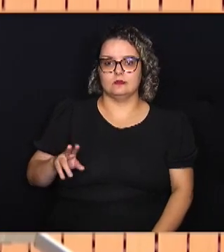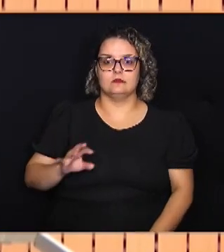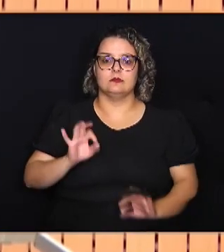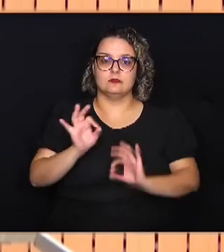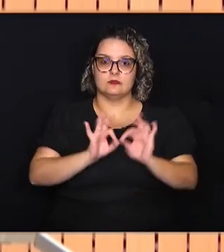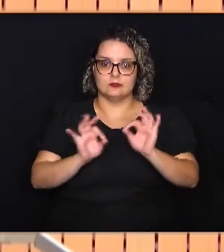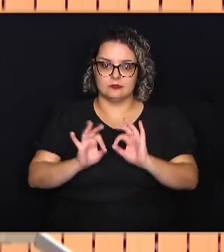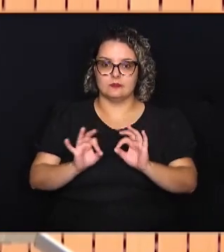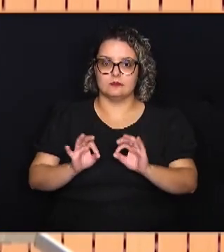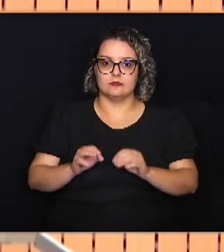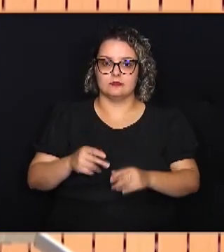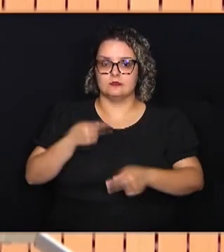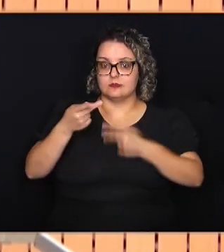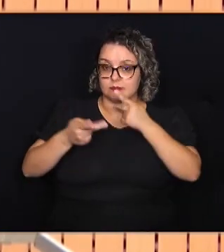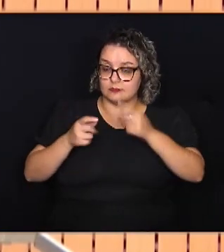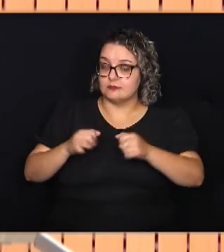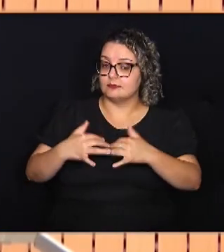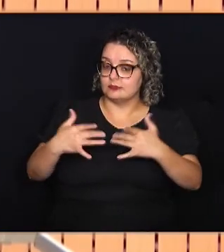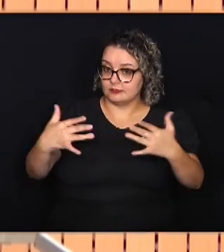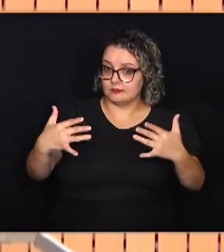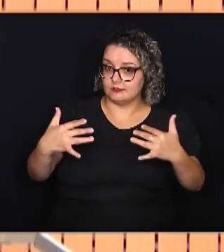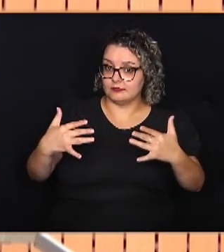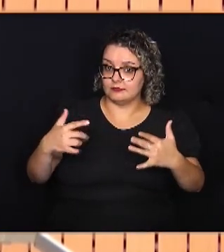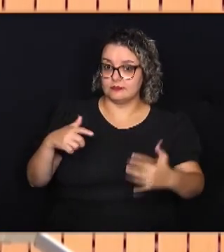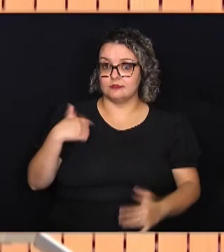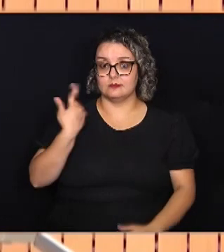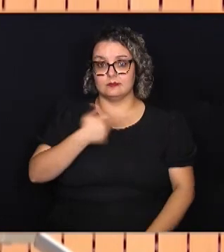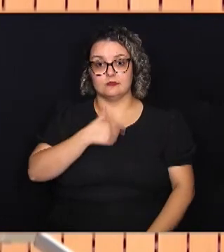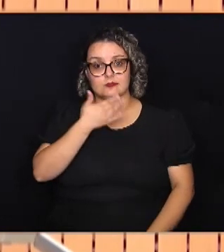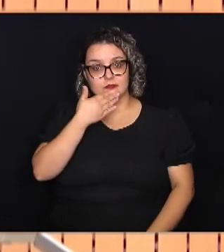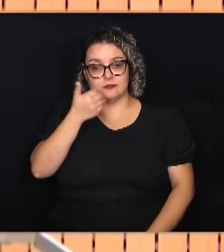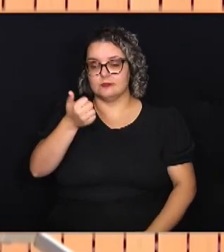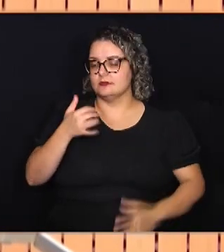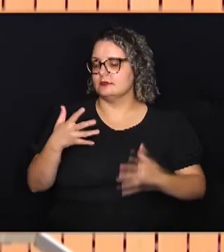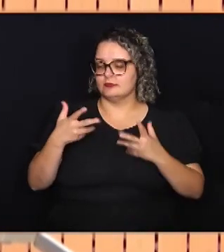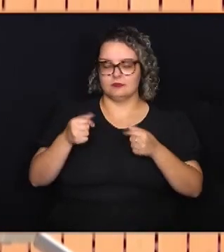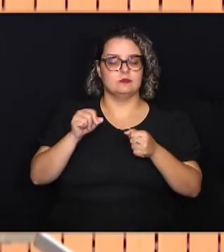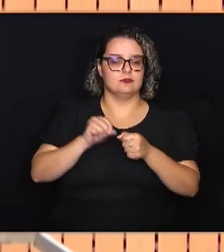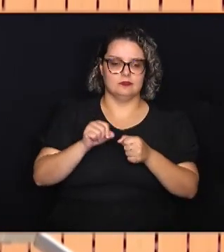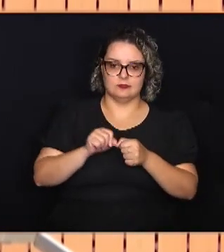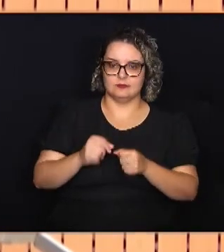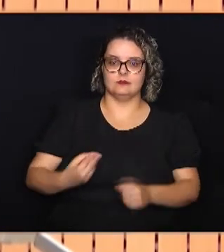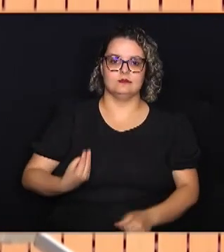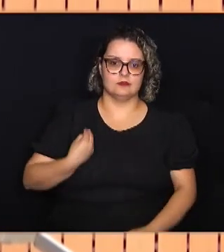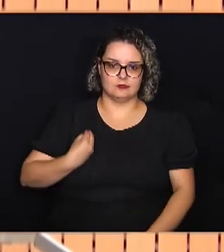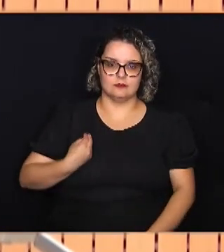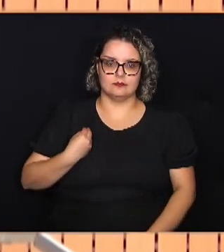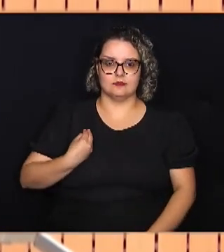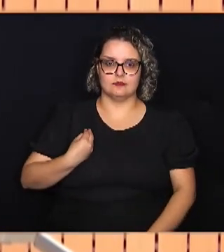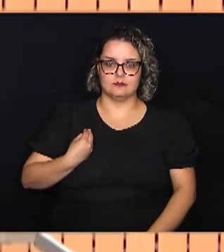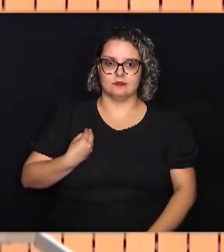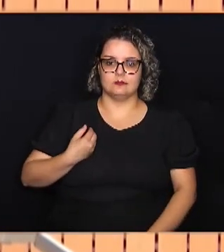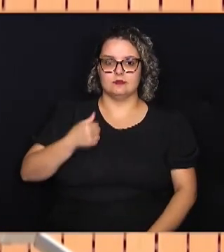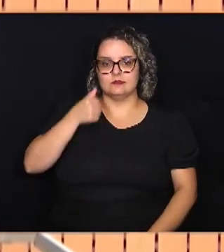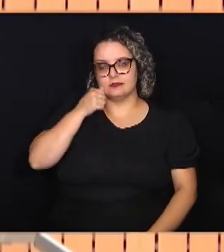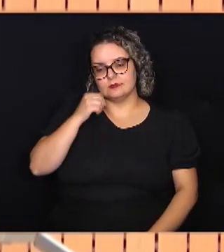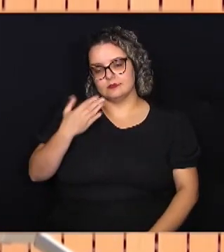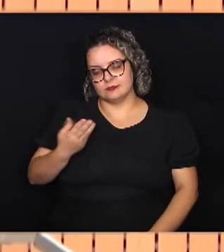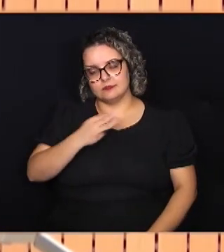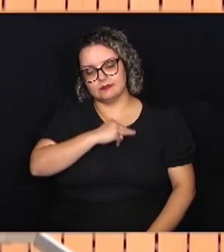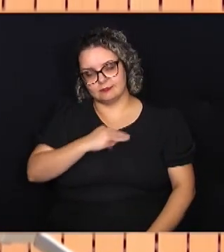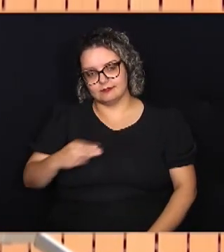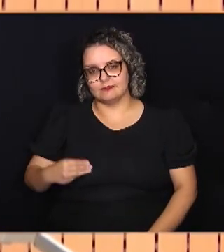falar em público, para ser o melhor em tudo que a gente for fazer na vida. Ela é uma mestra, uma